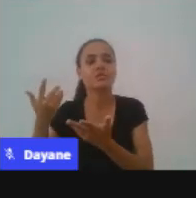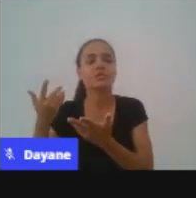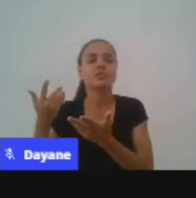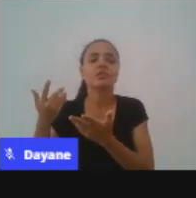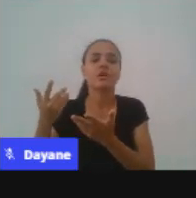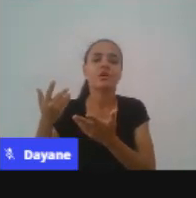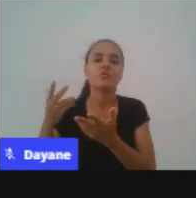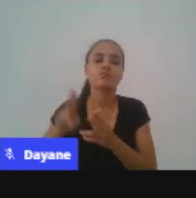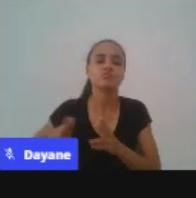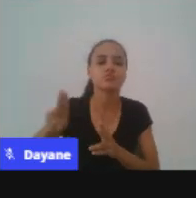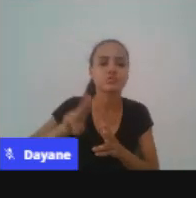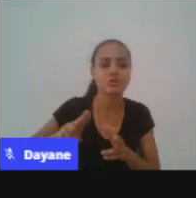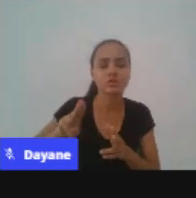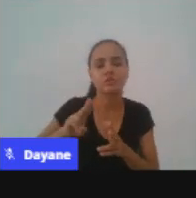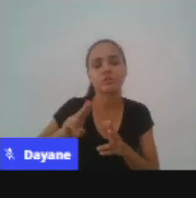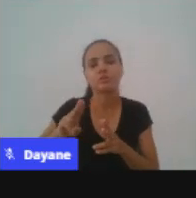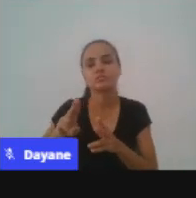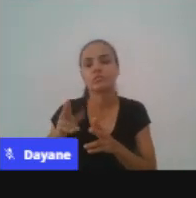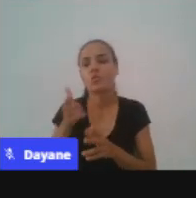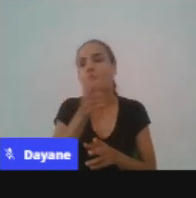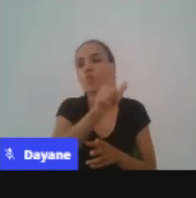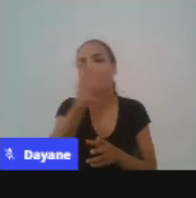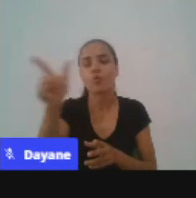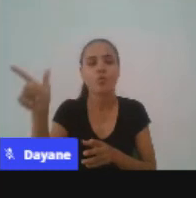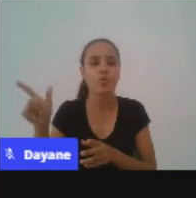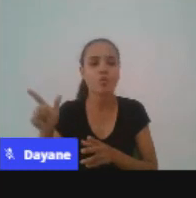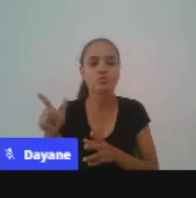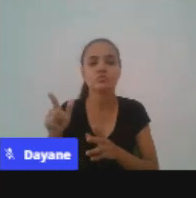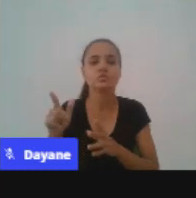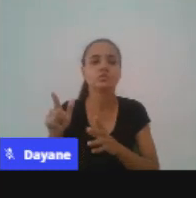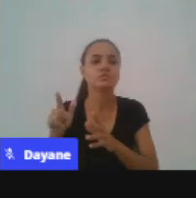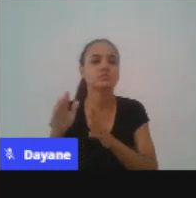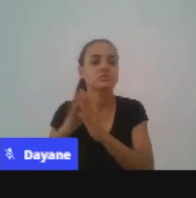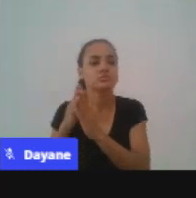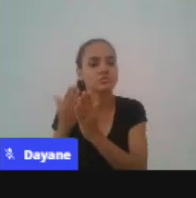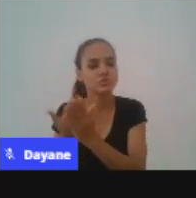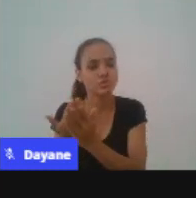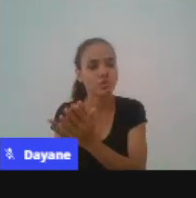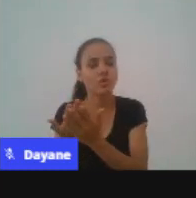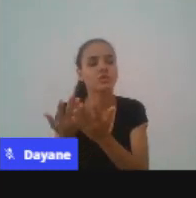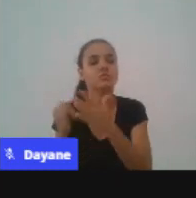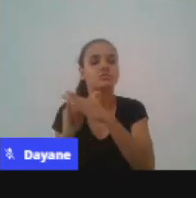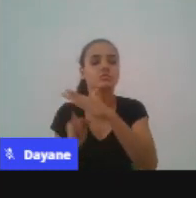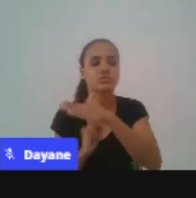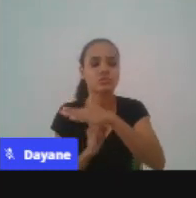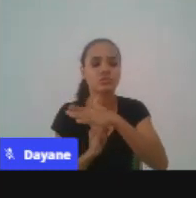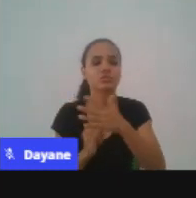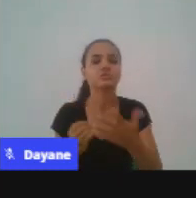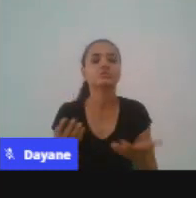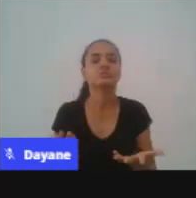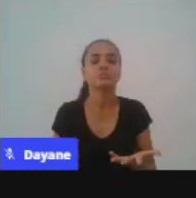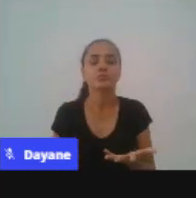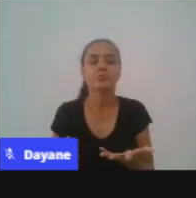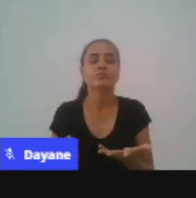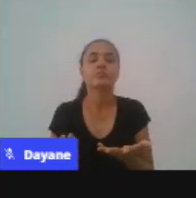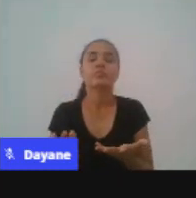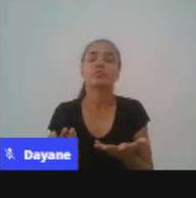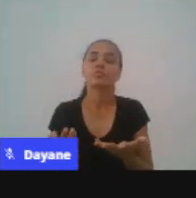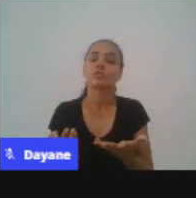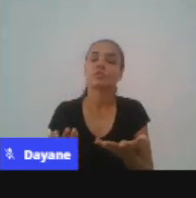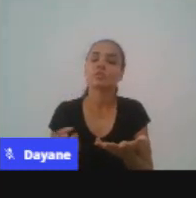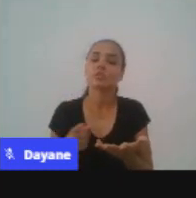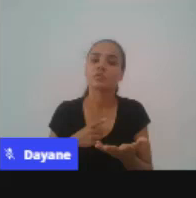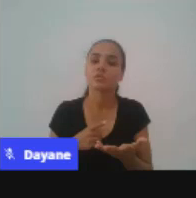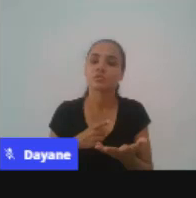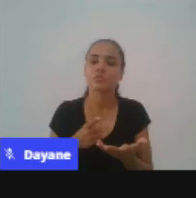de certa forma, já garantiu a diversidade socioeconômica, cultural ou até a geográfica dos